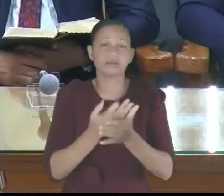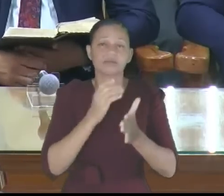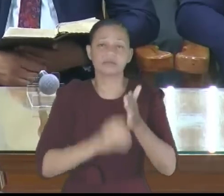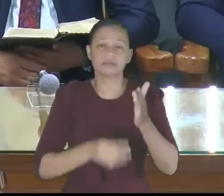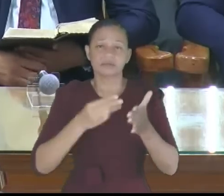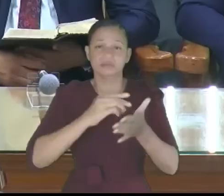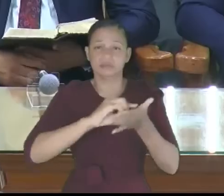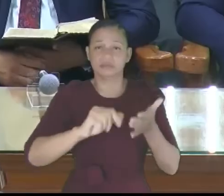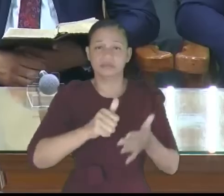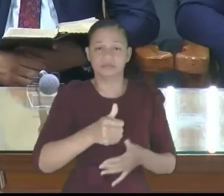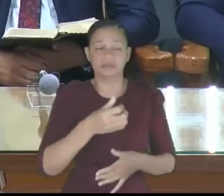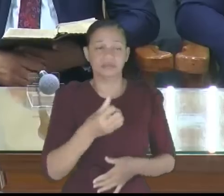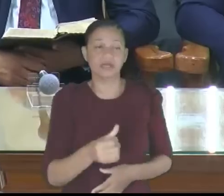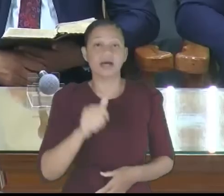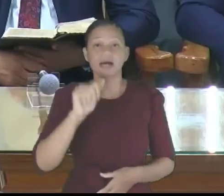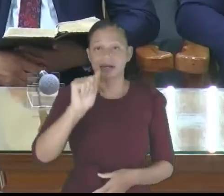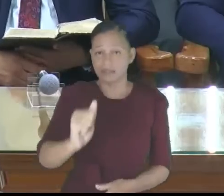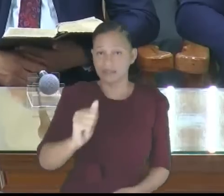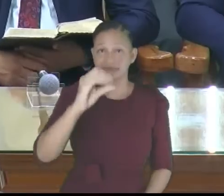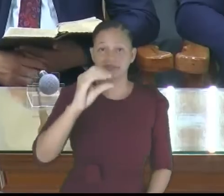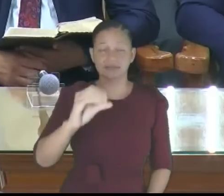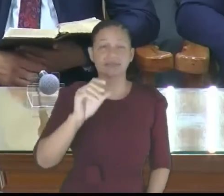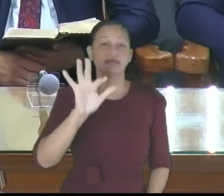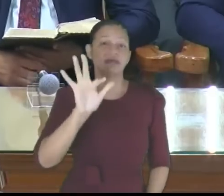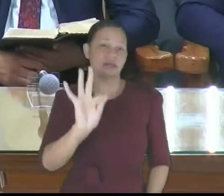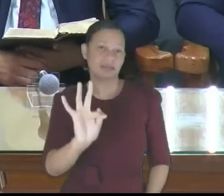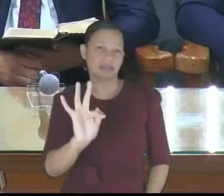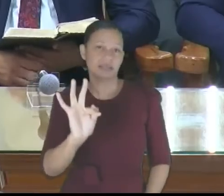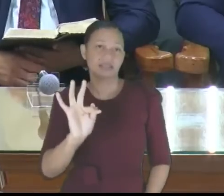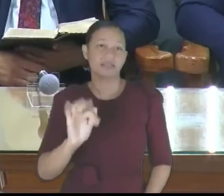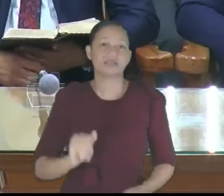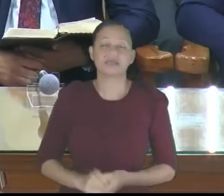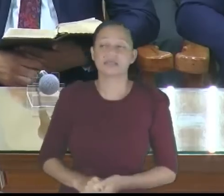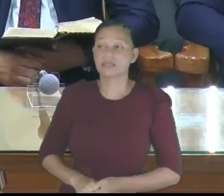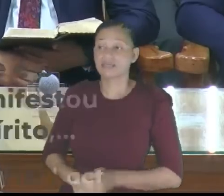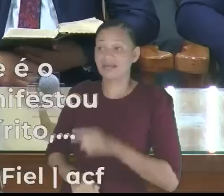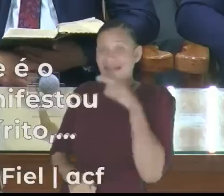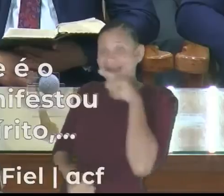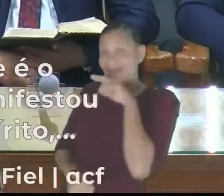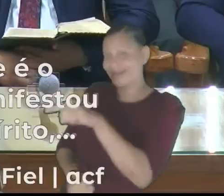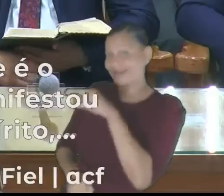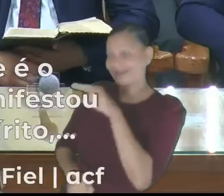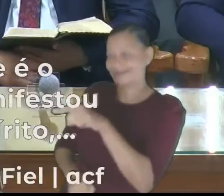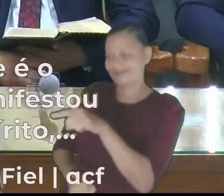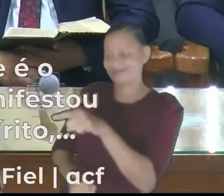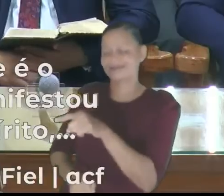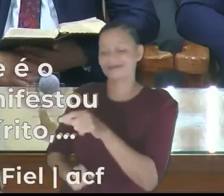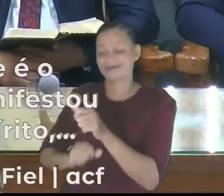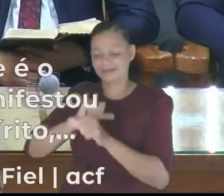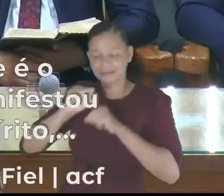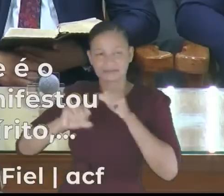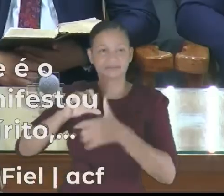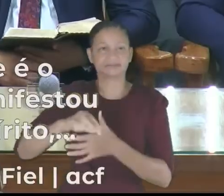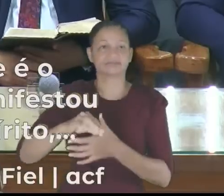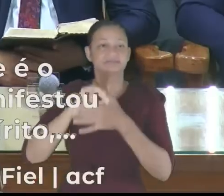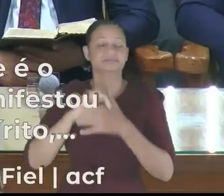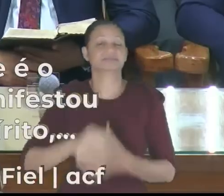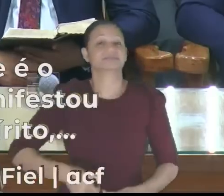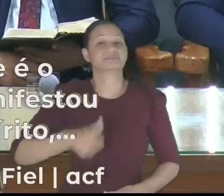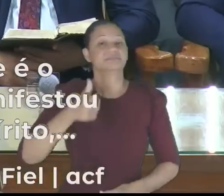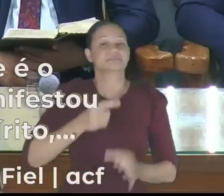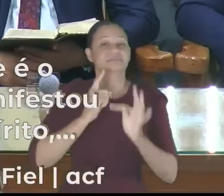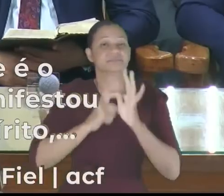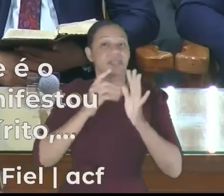ACF. Glória a Deus. Na nossa Bíblia diz, aquele que se fez carne. 1 Timóteo